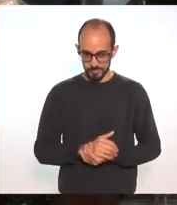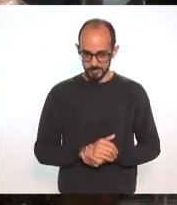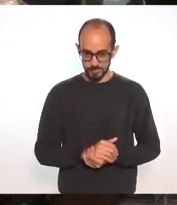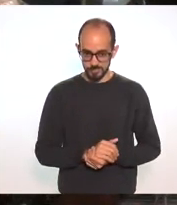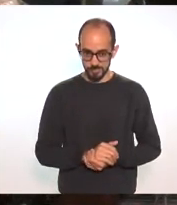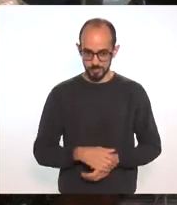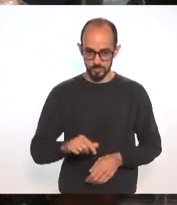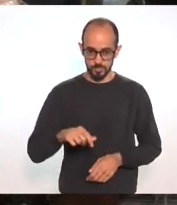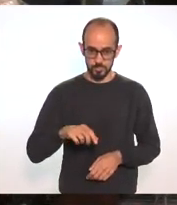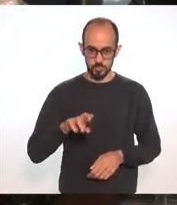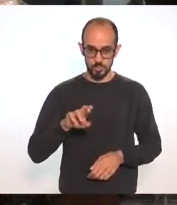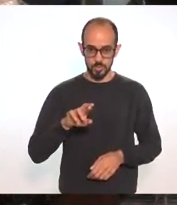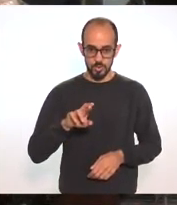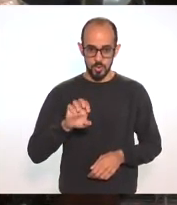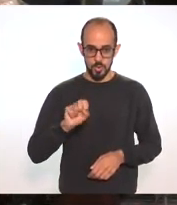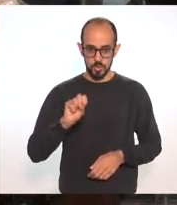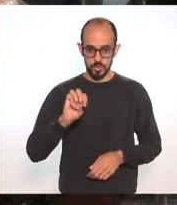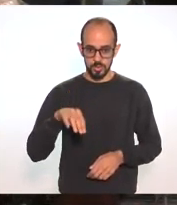do deputado Rosenberg.